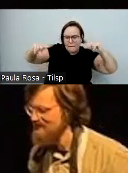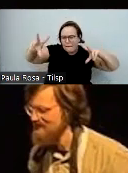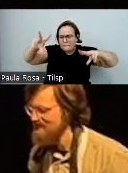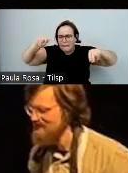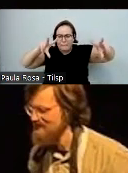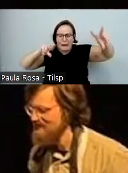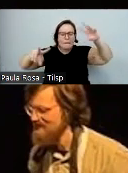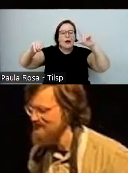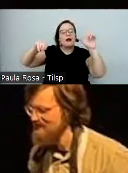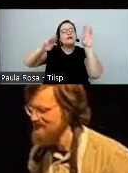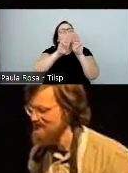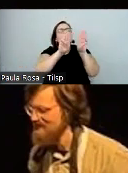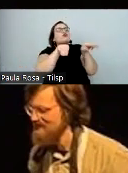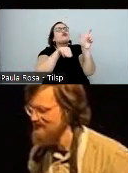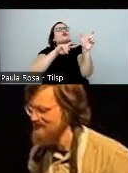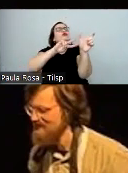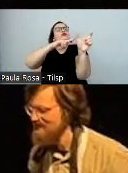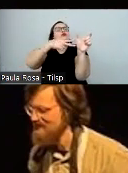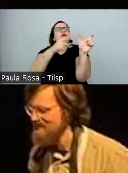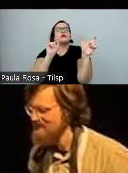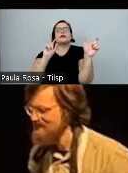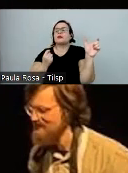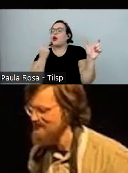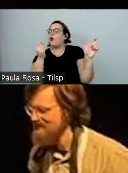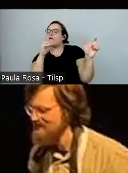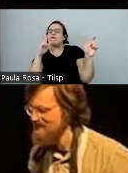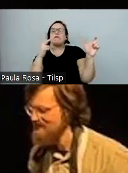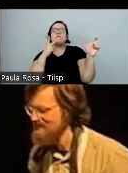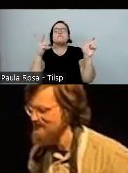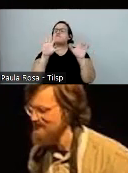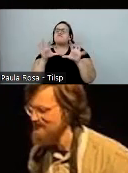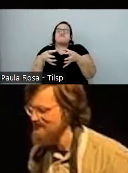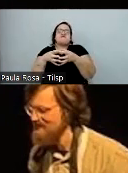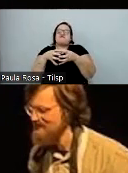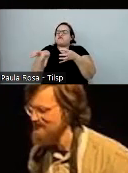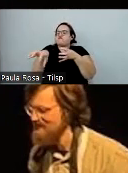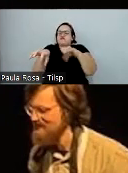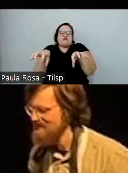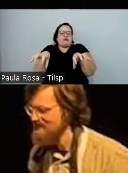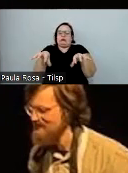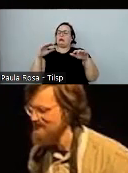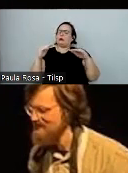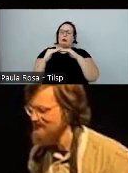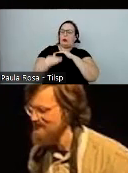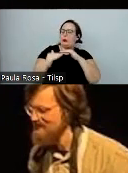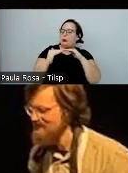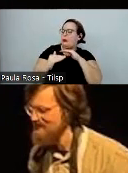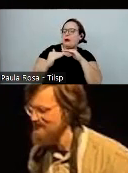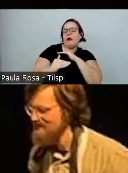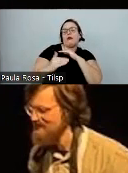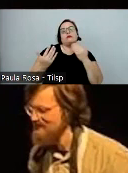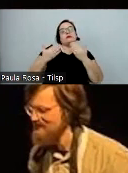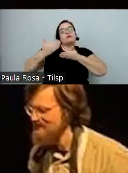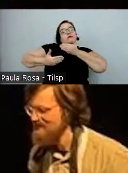alguns diziam que o órgão estava completamente dividido não chegaria num consenso de jeito nenhum e isso foi um processo realmente